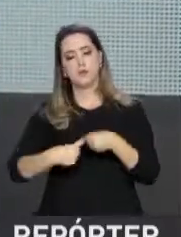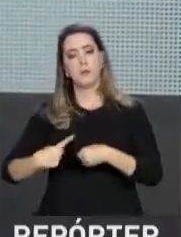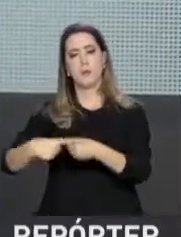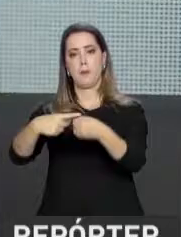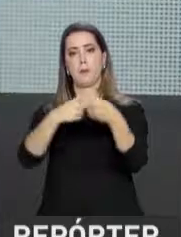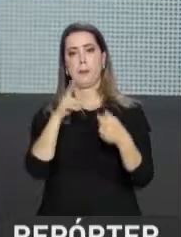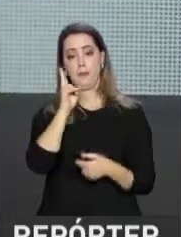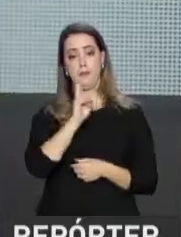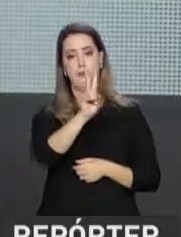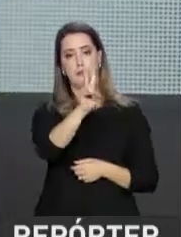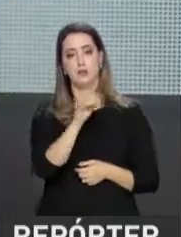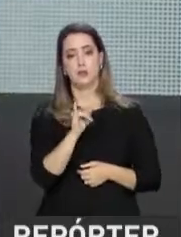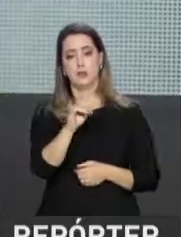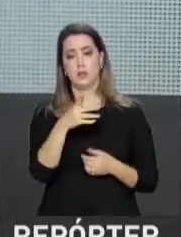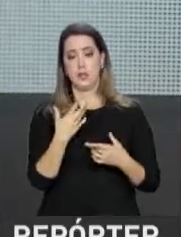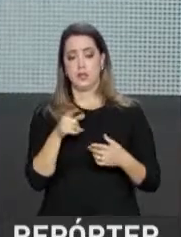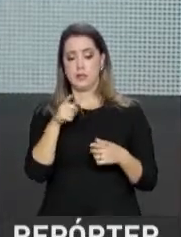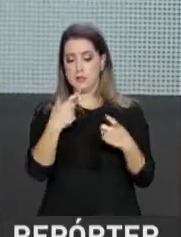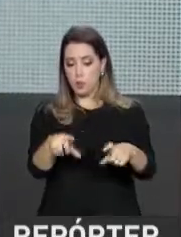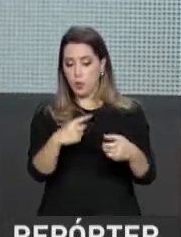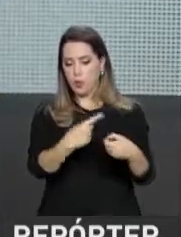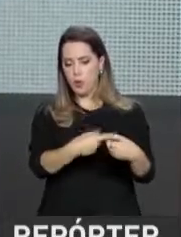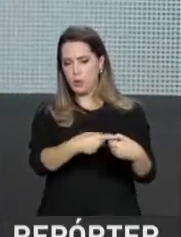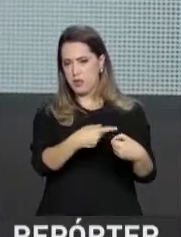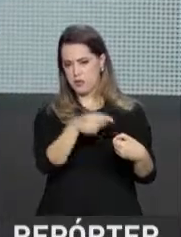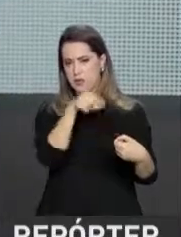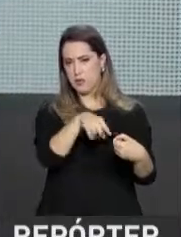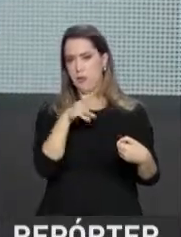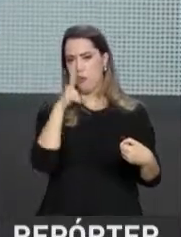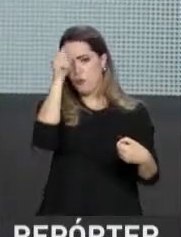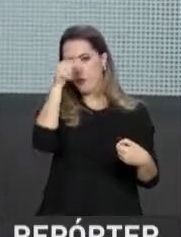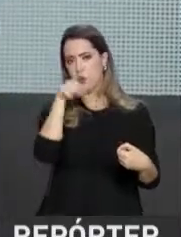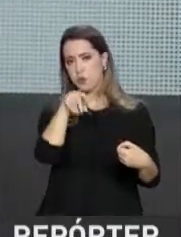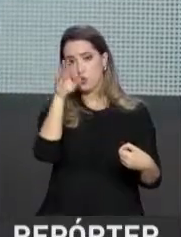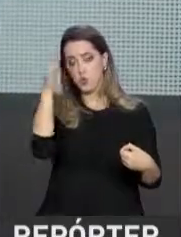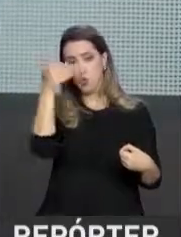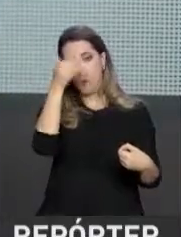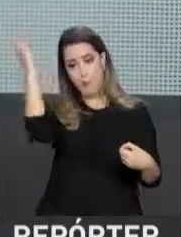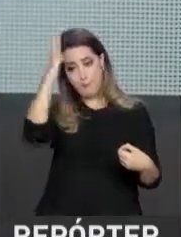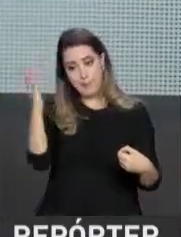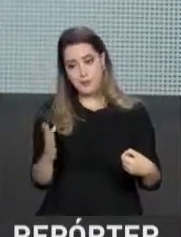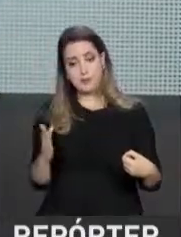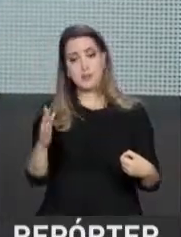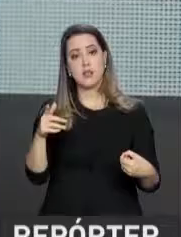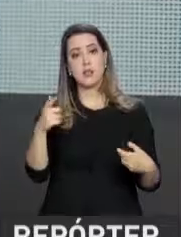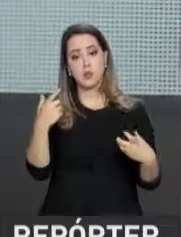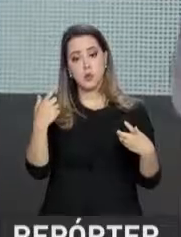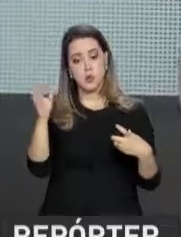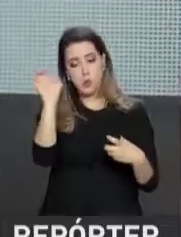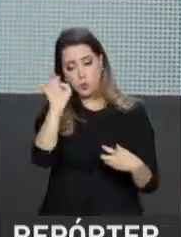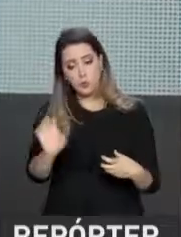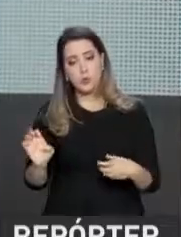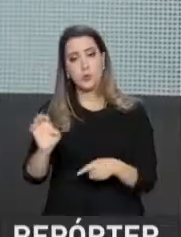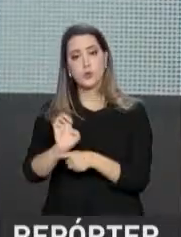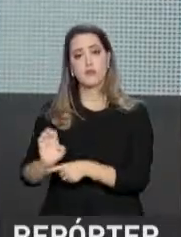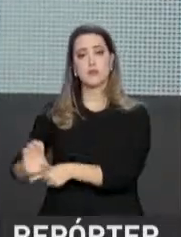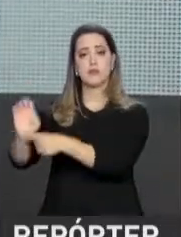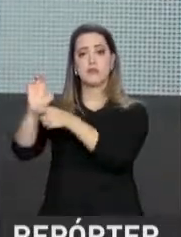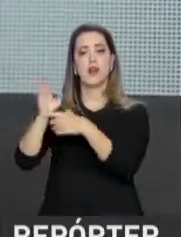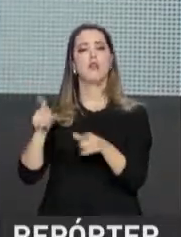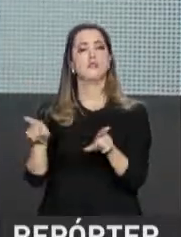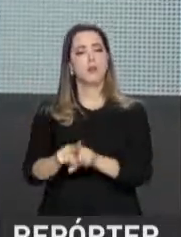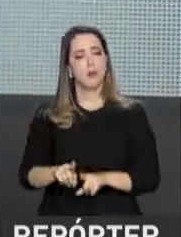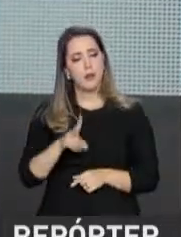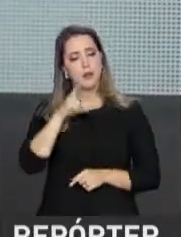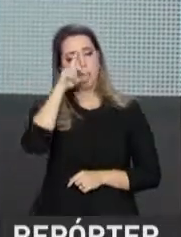que quando os municípios se fortalecerem o estado brasileiro o estado é local e o estado nacional ficaram muito mais